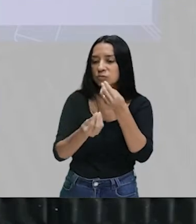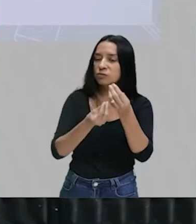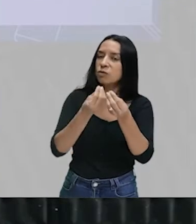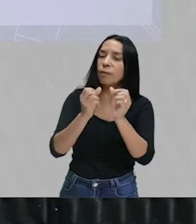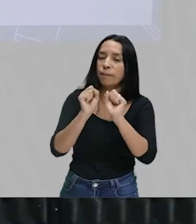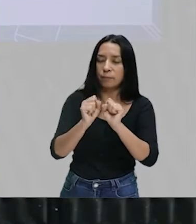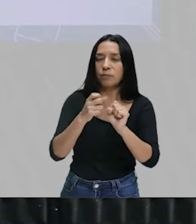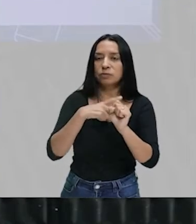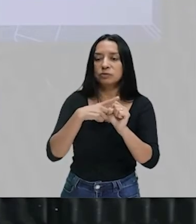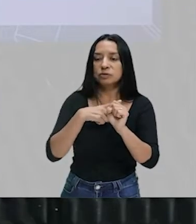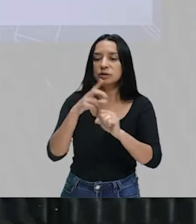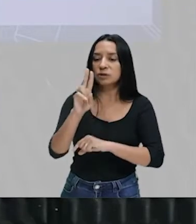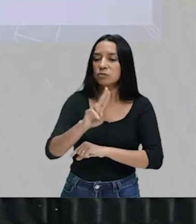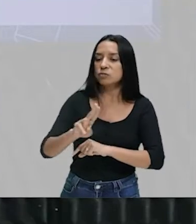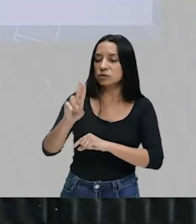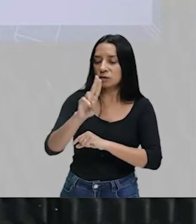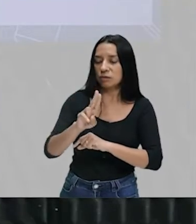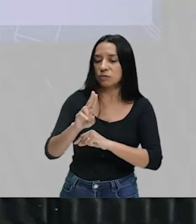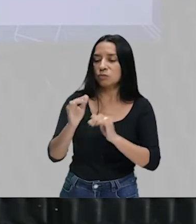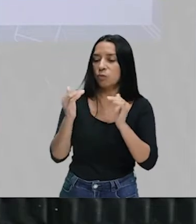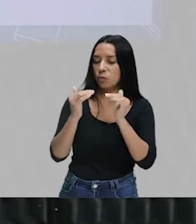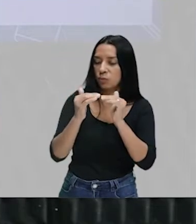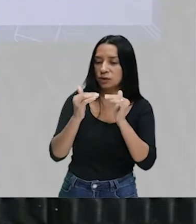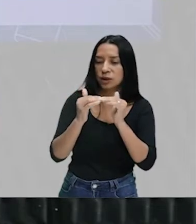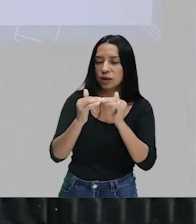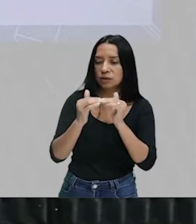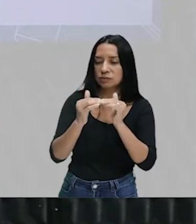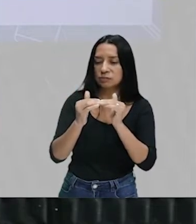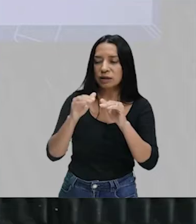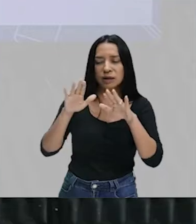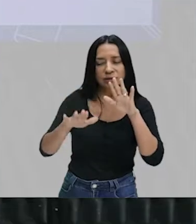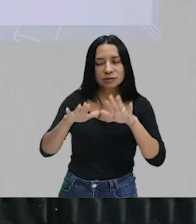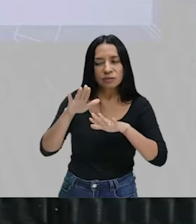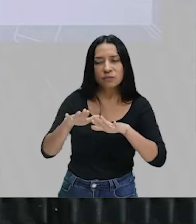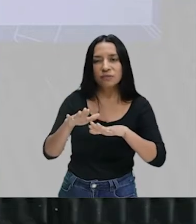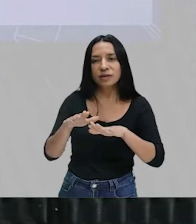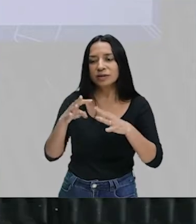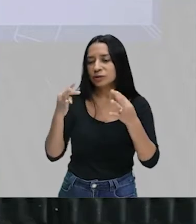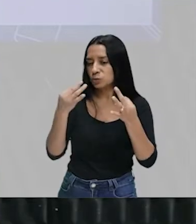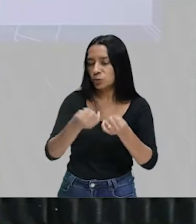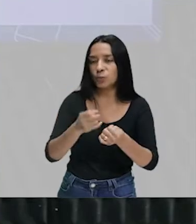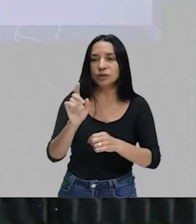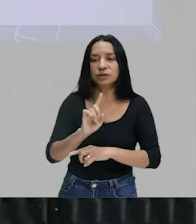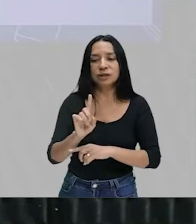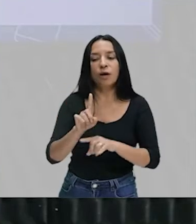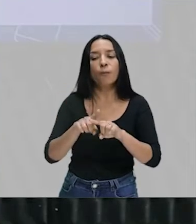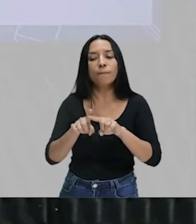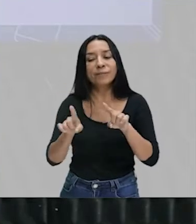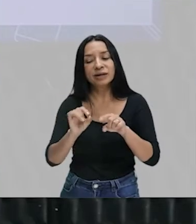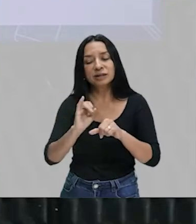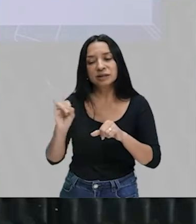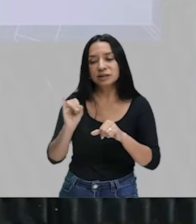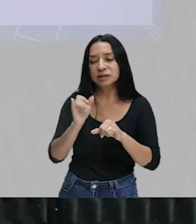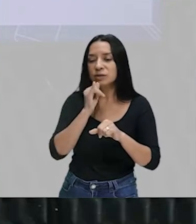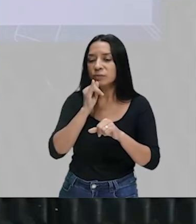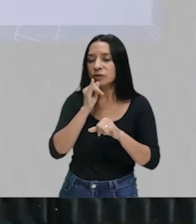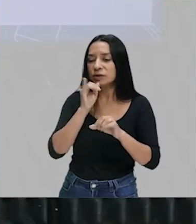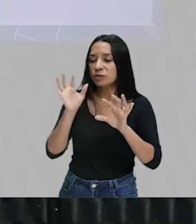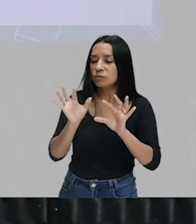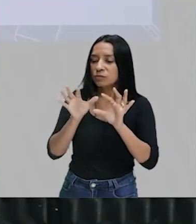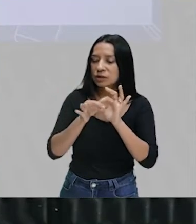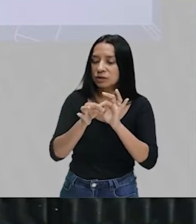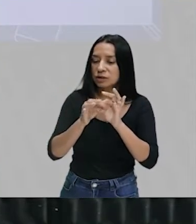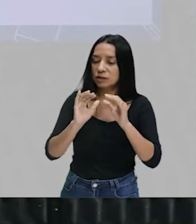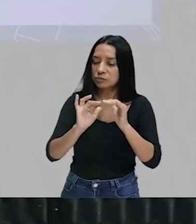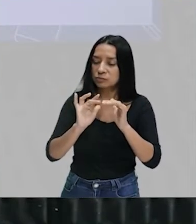forma você já pode ter tido contato talvez não todas talvez você não conheça todas mas se você está conectado por exemplo nesse universo